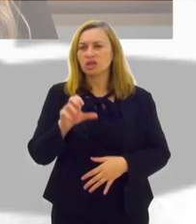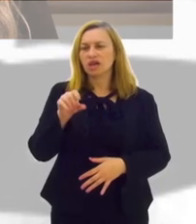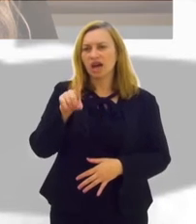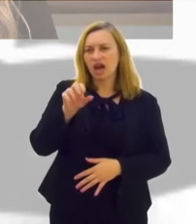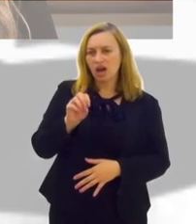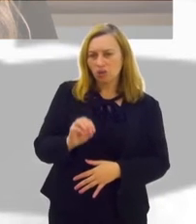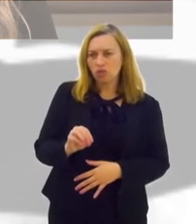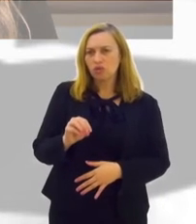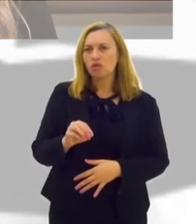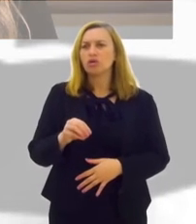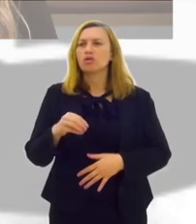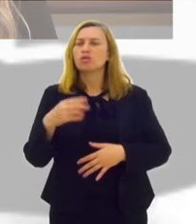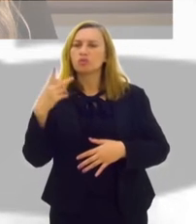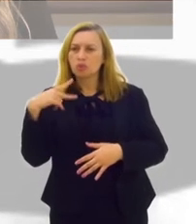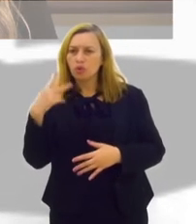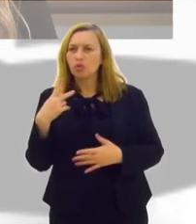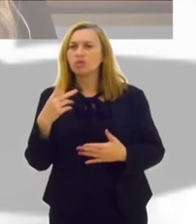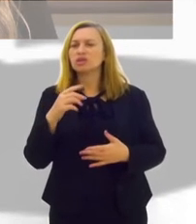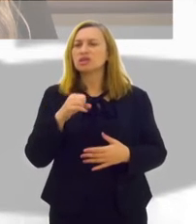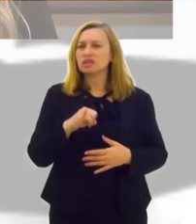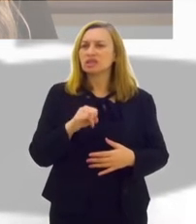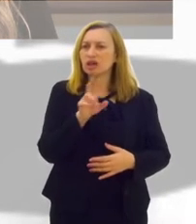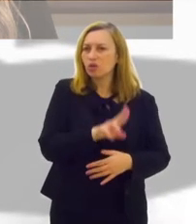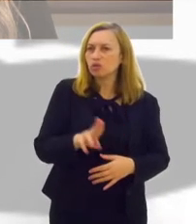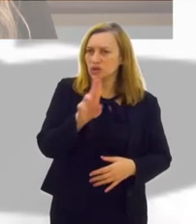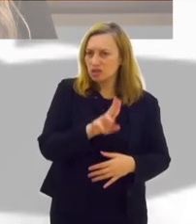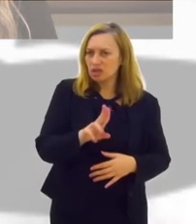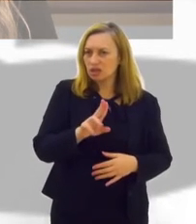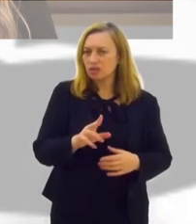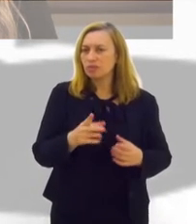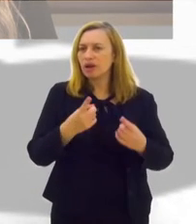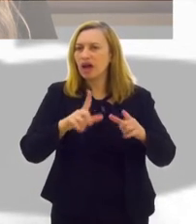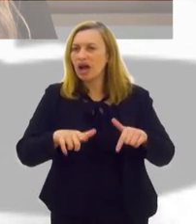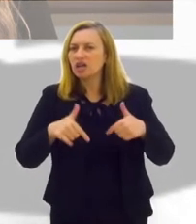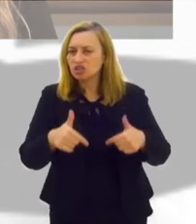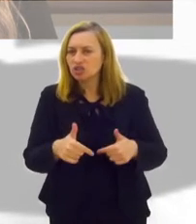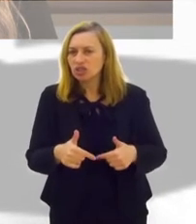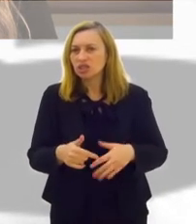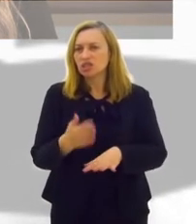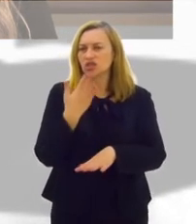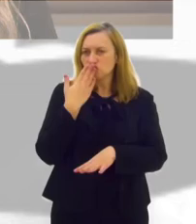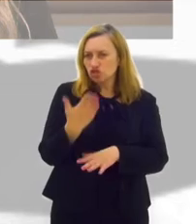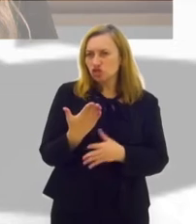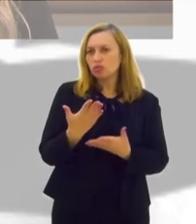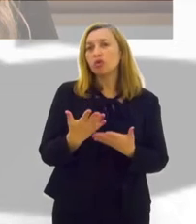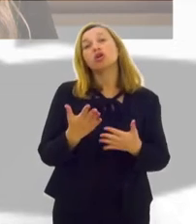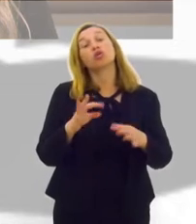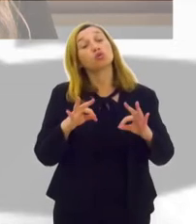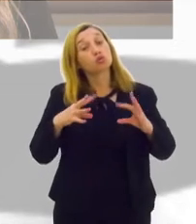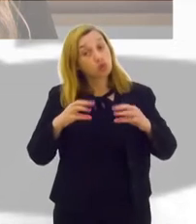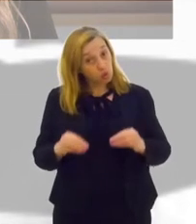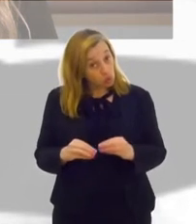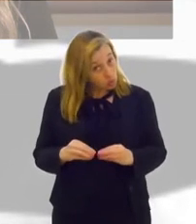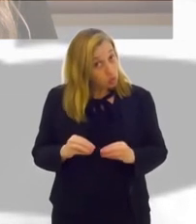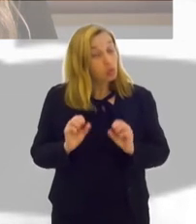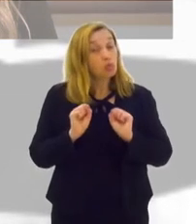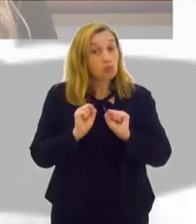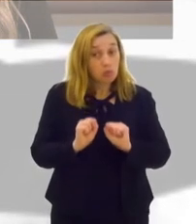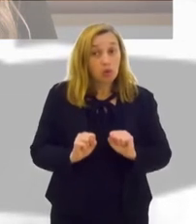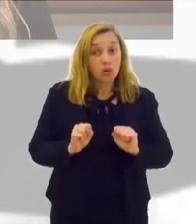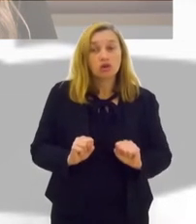a estrutura do poder público para esse tipo de atuação. Então, tudo isso pode